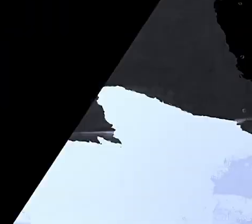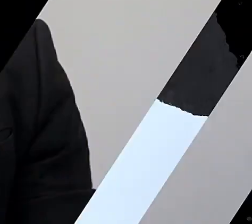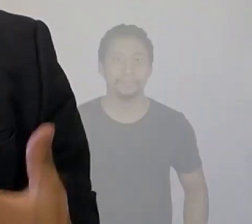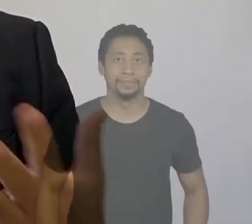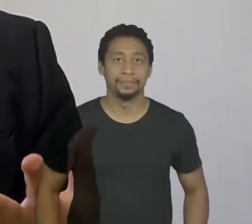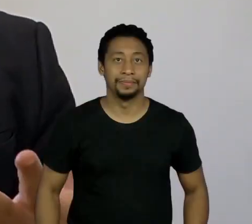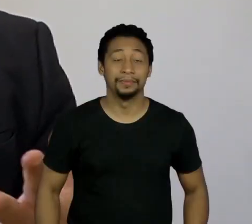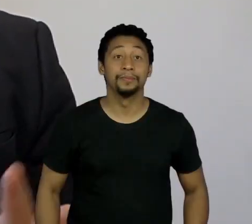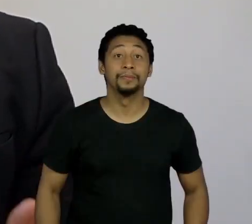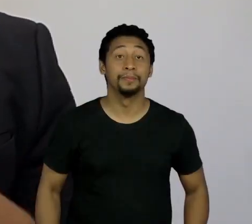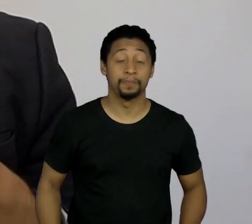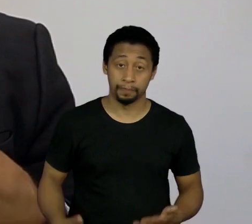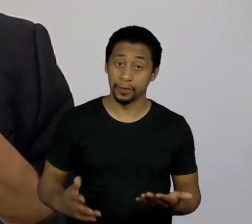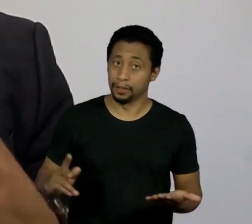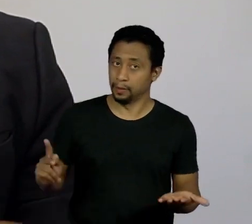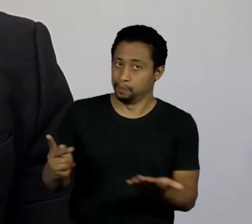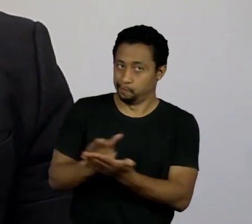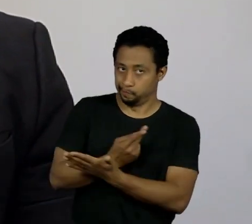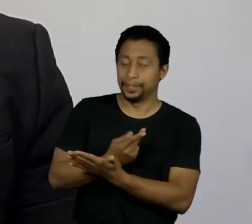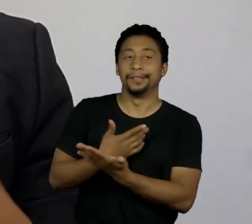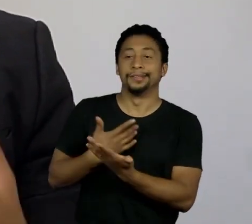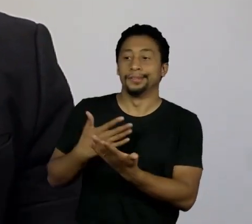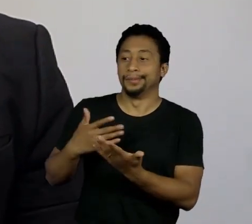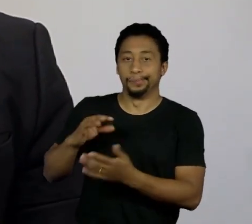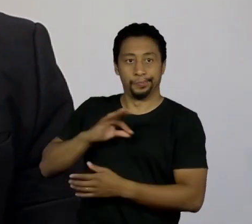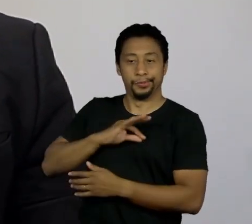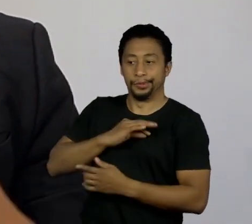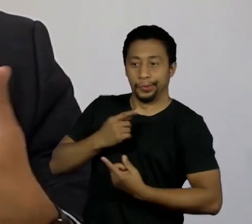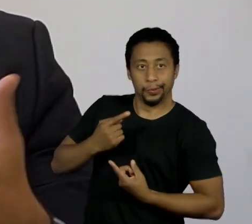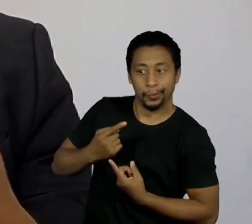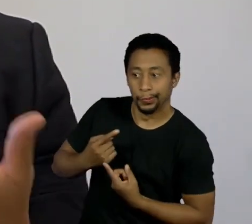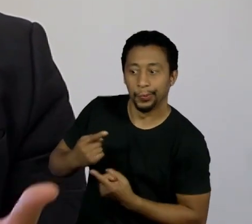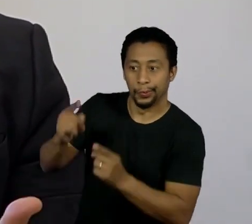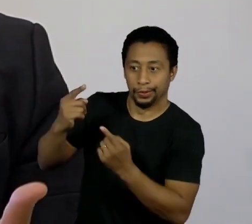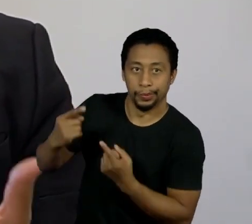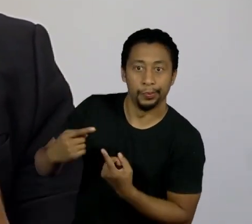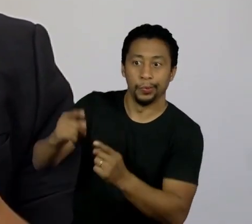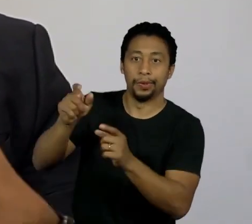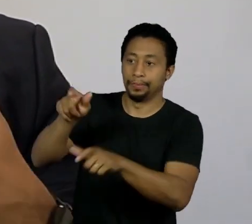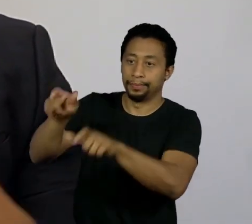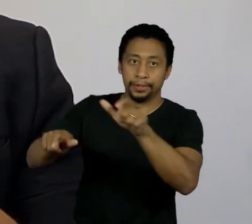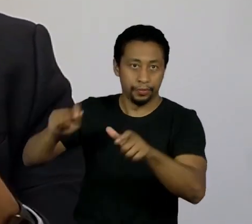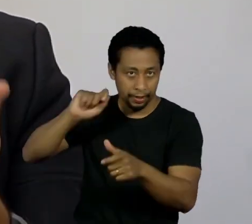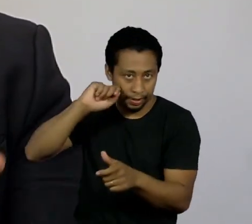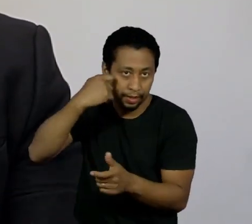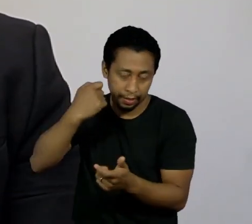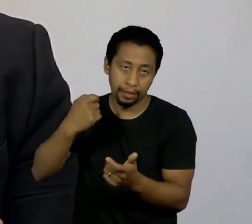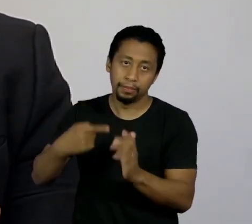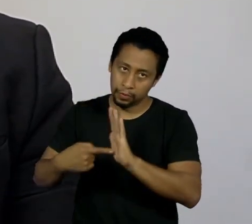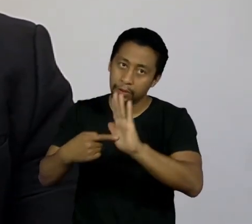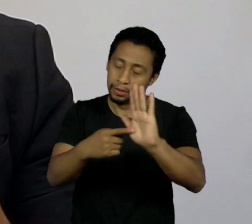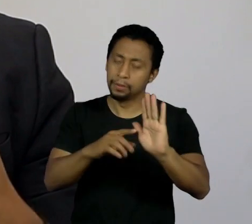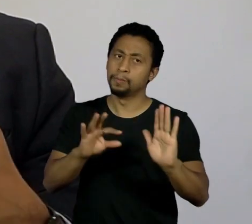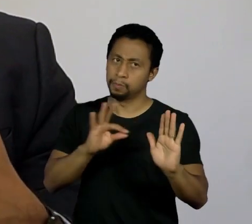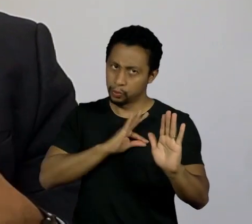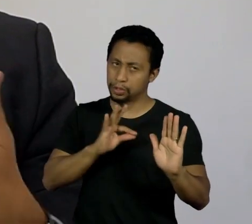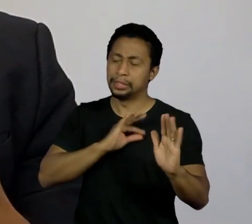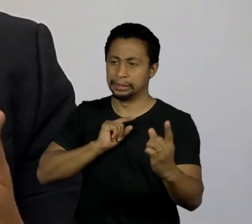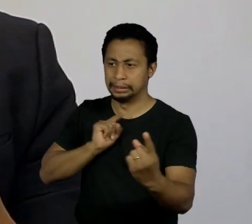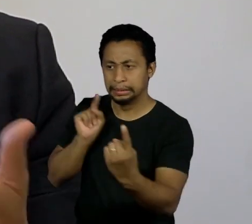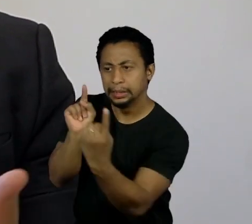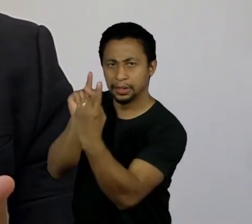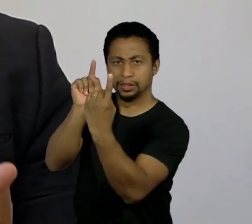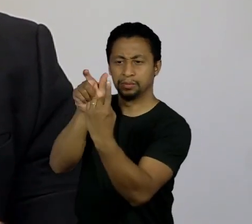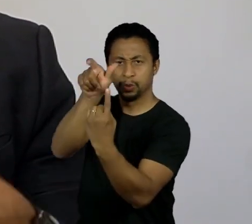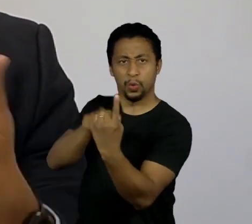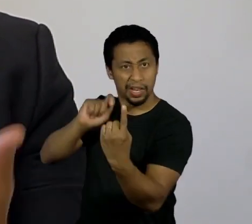O termo perfilamento racial, ele diz respeito à prática recorrente da polícia de parar mais pessoas negras e